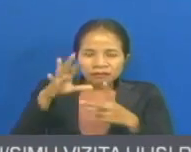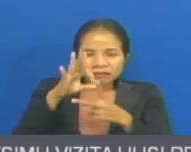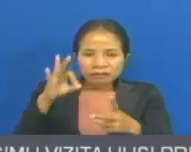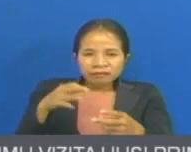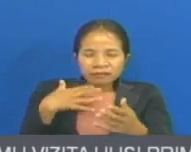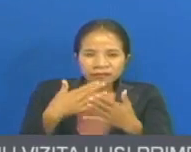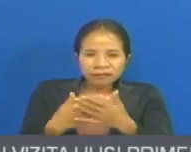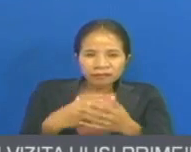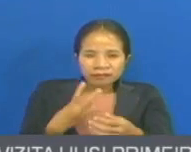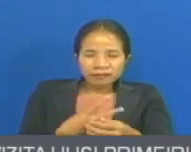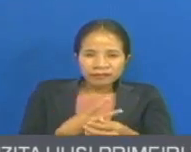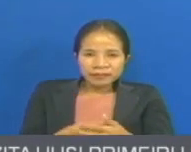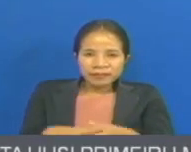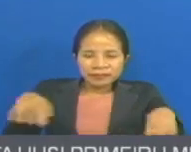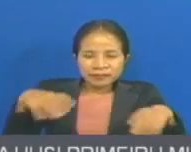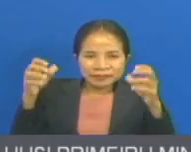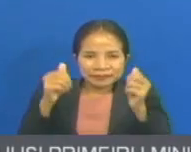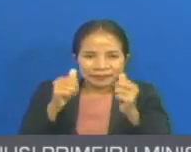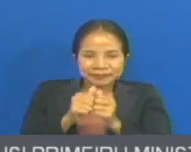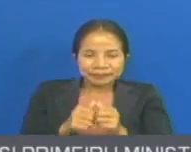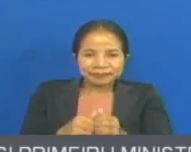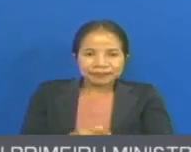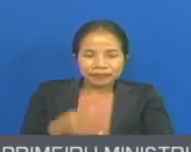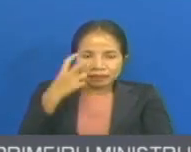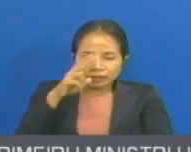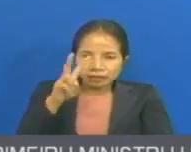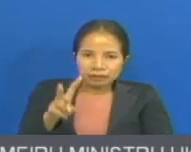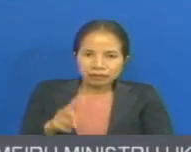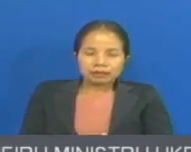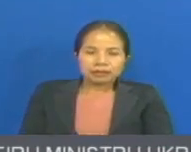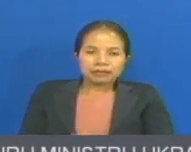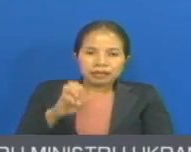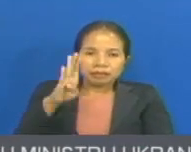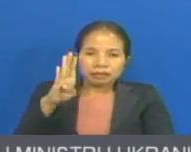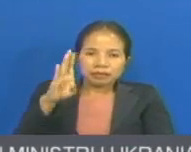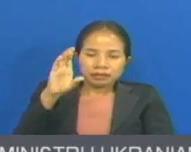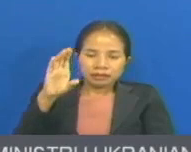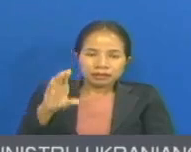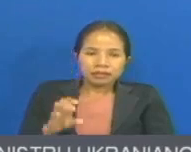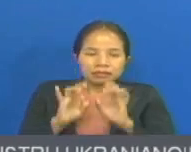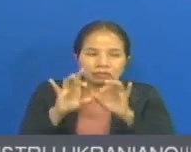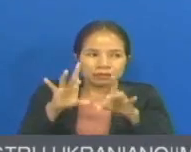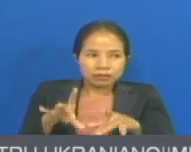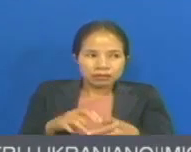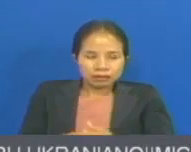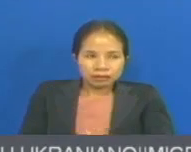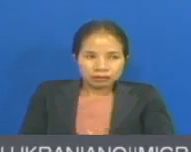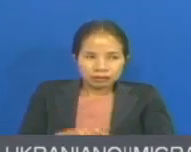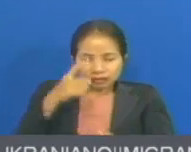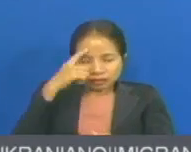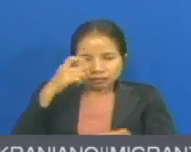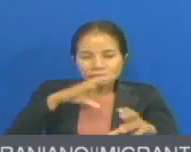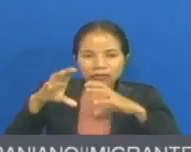está coopera direto que eles, o ABC, Australian Broadcasting, e também a